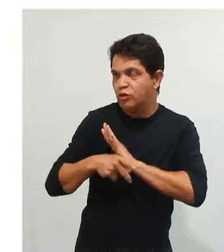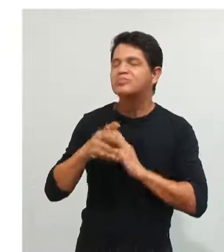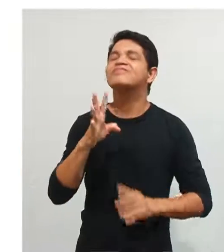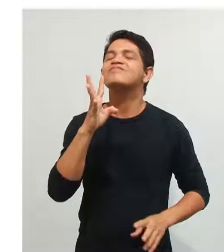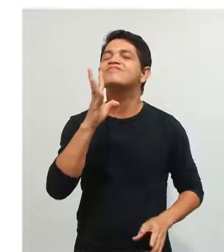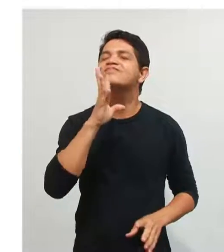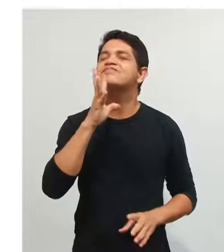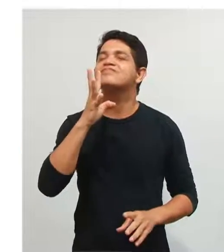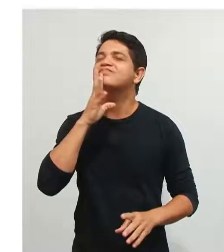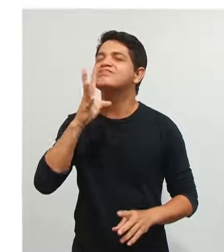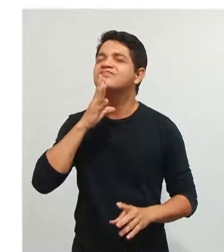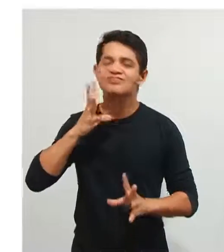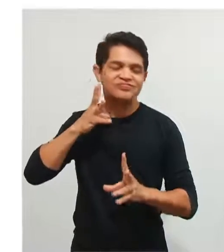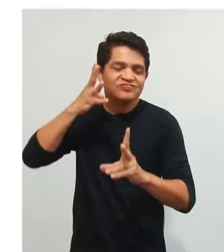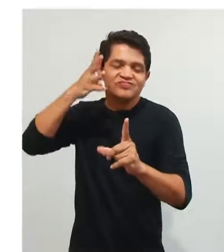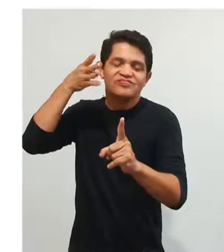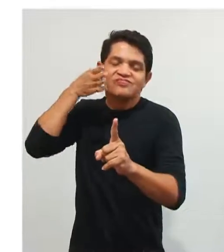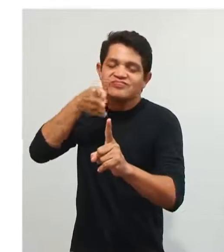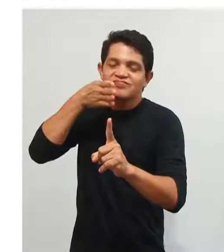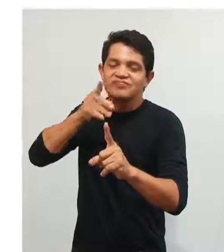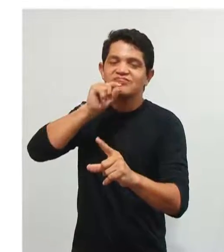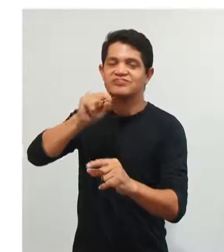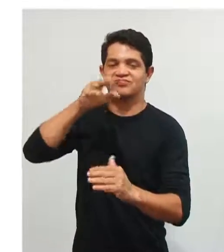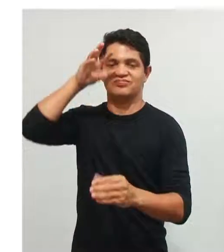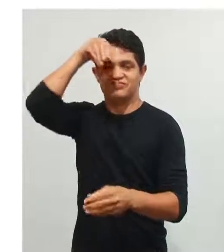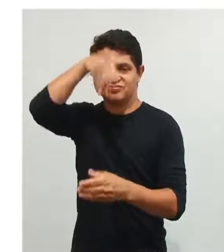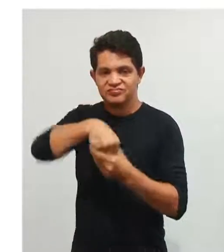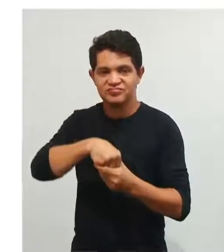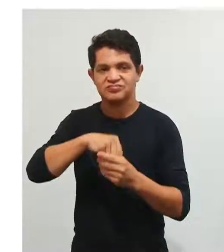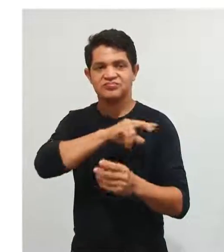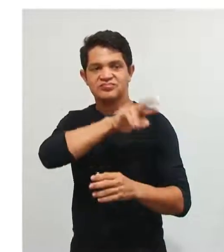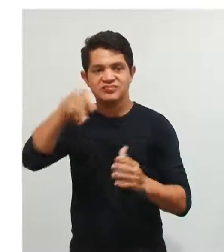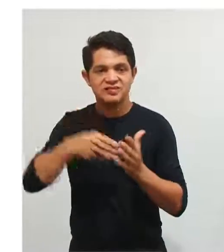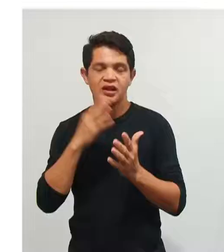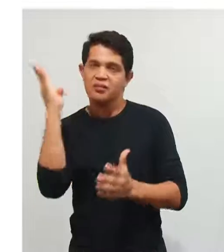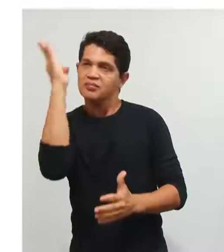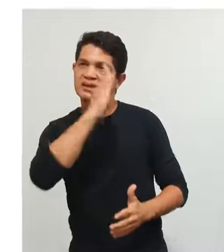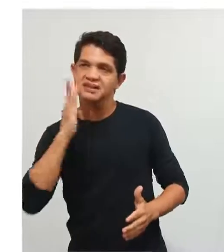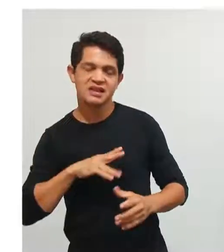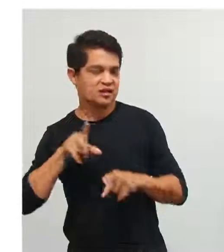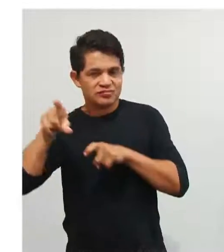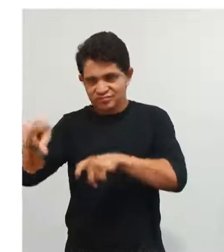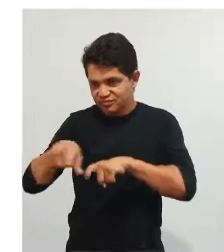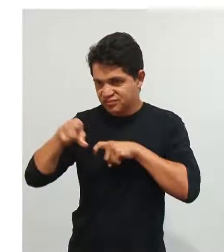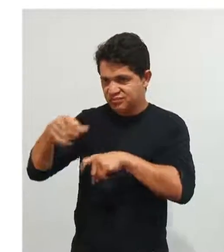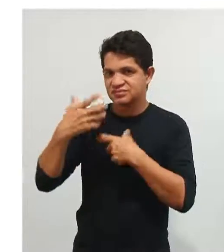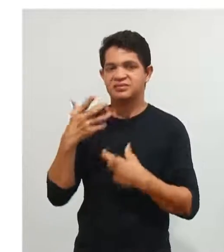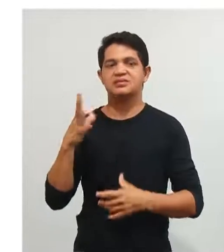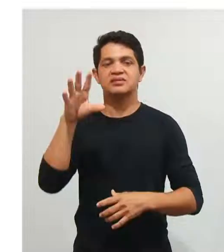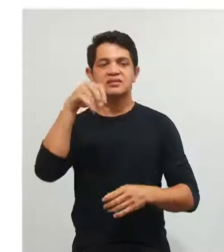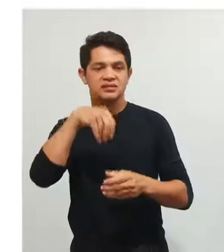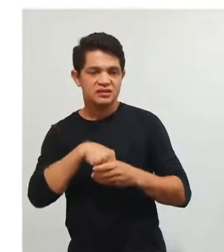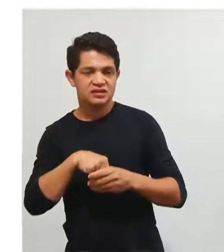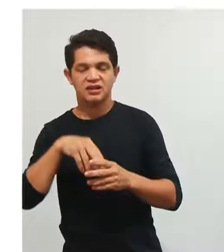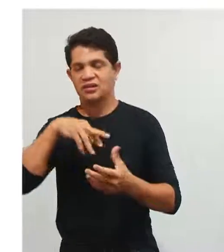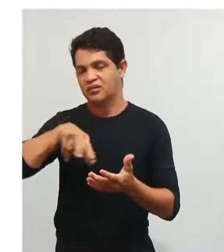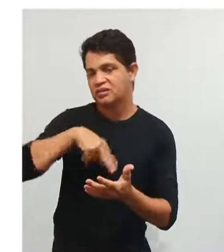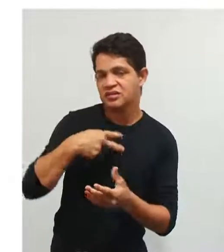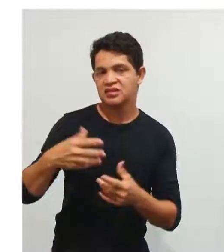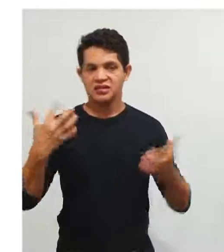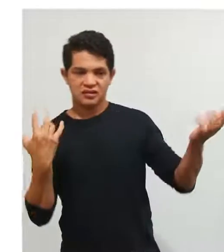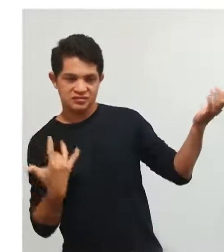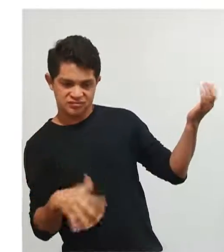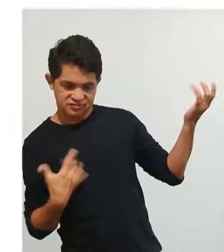conhecido, que teve a sua origem aonde? No sertão do Brasil. As modas de viola